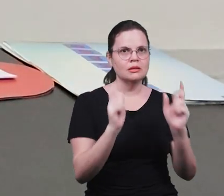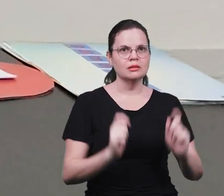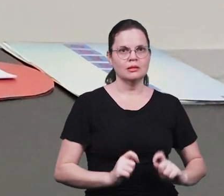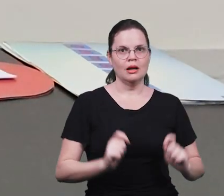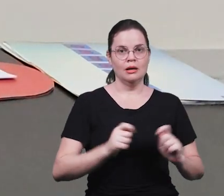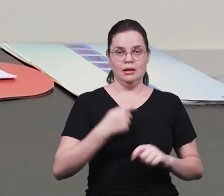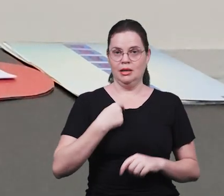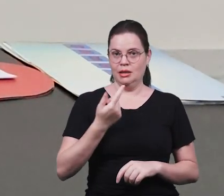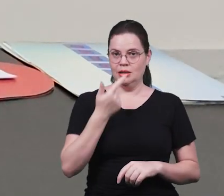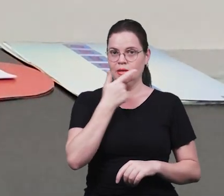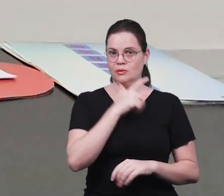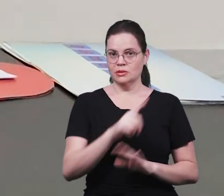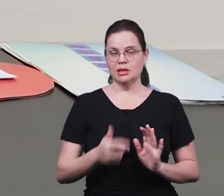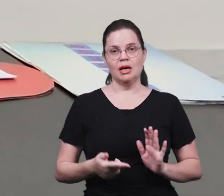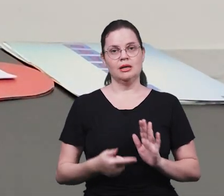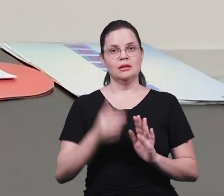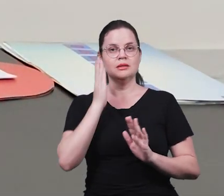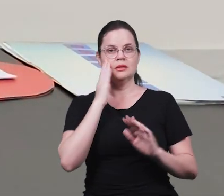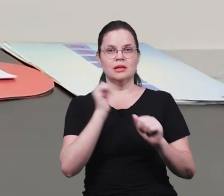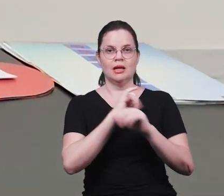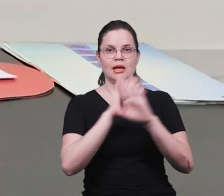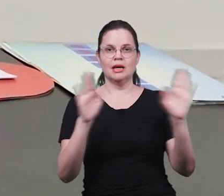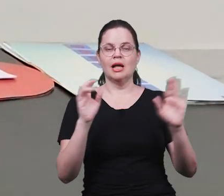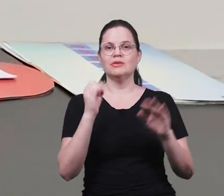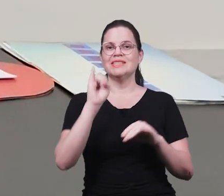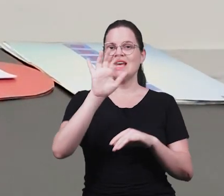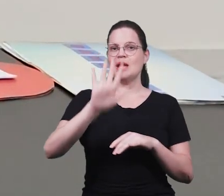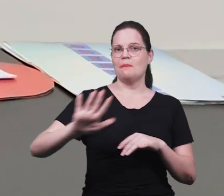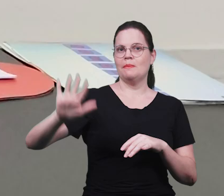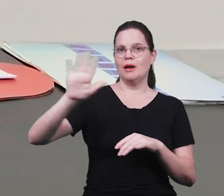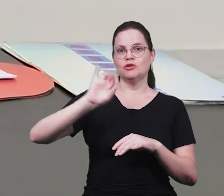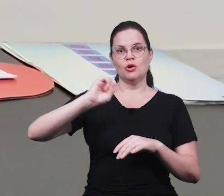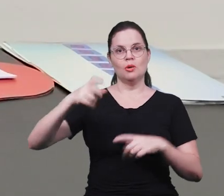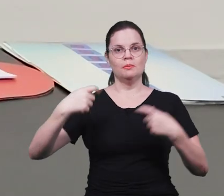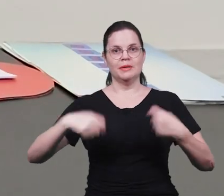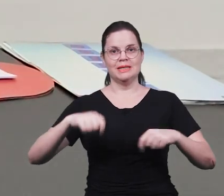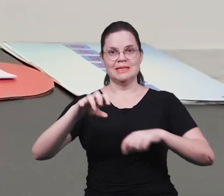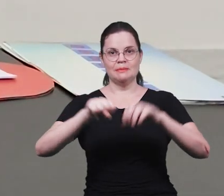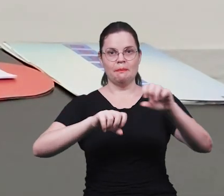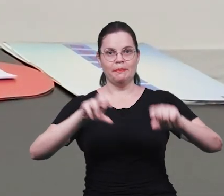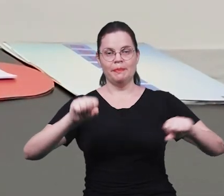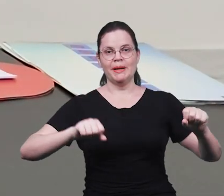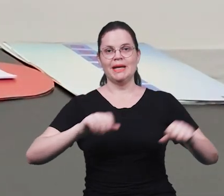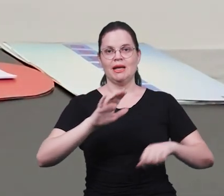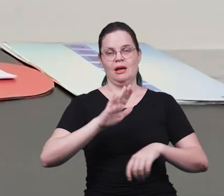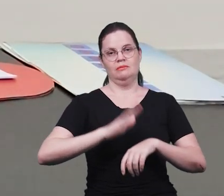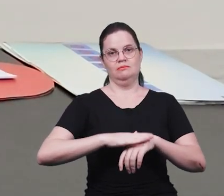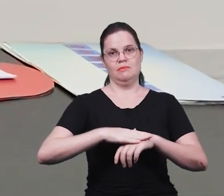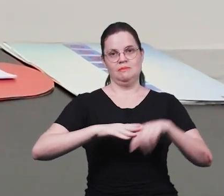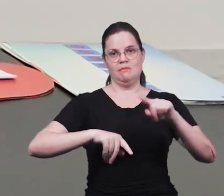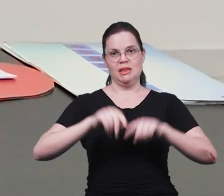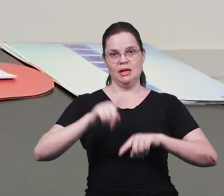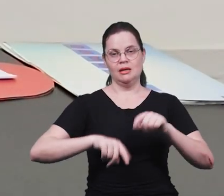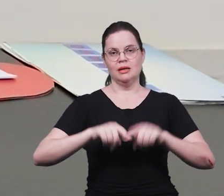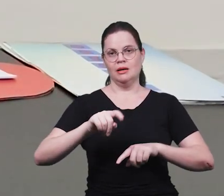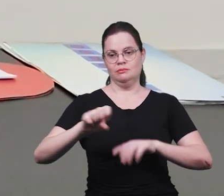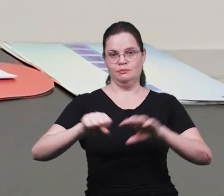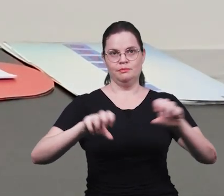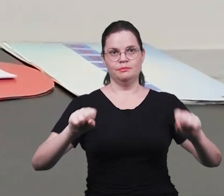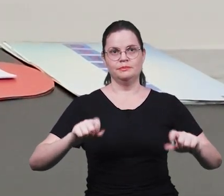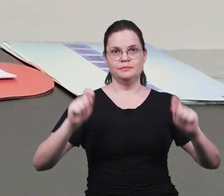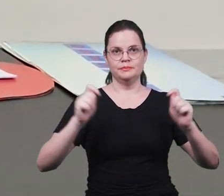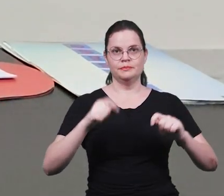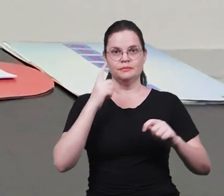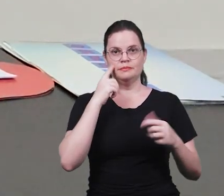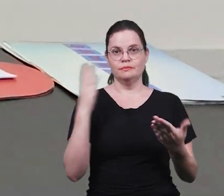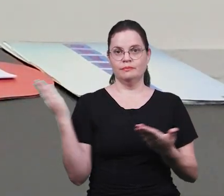com estímulos 2D, que são impressos, ou ele precisa, de estímulos que são 3D, que ele